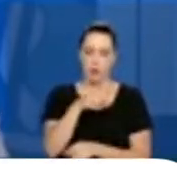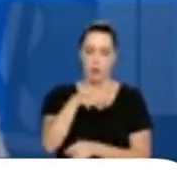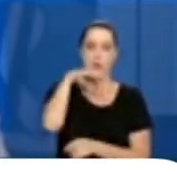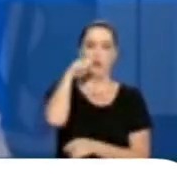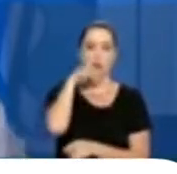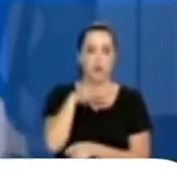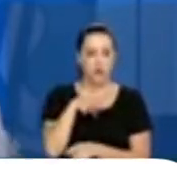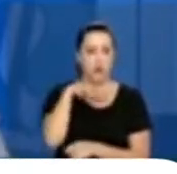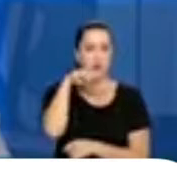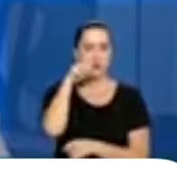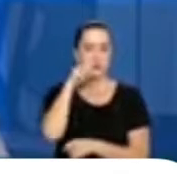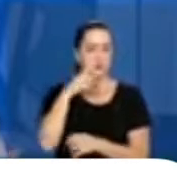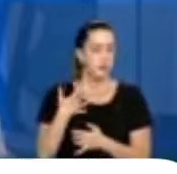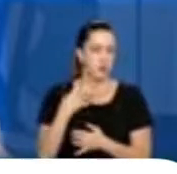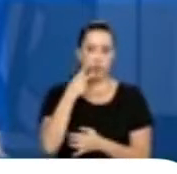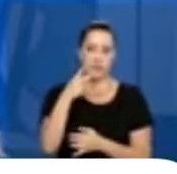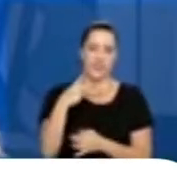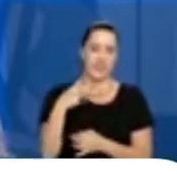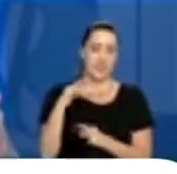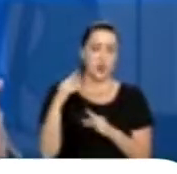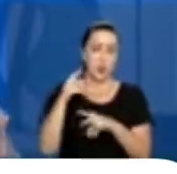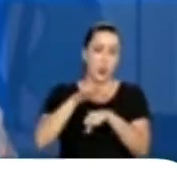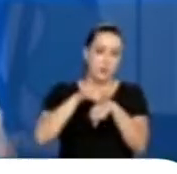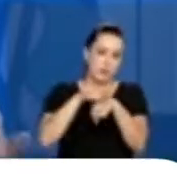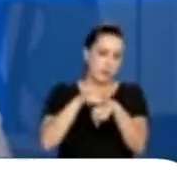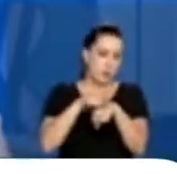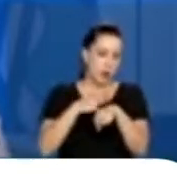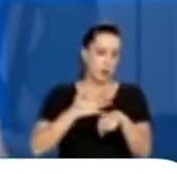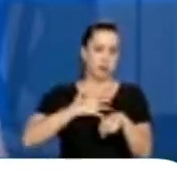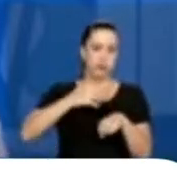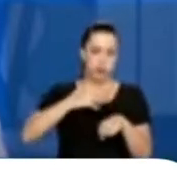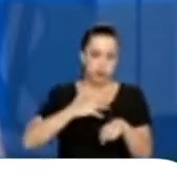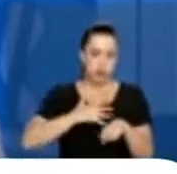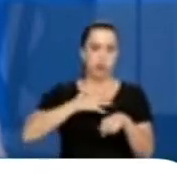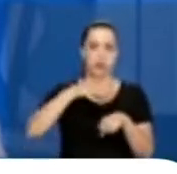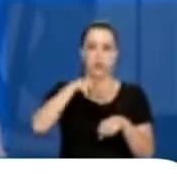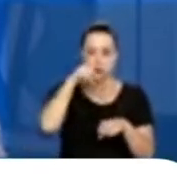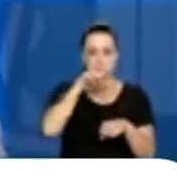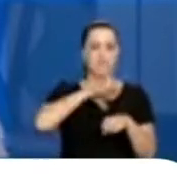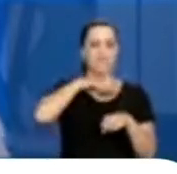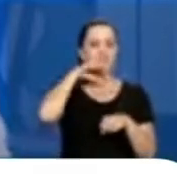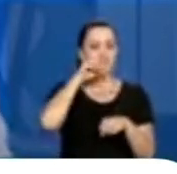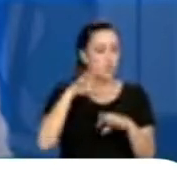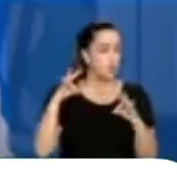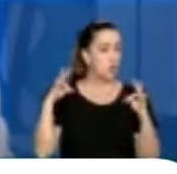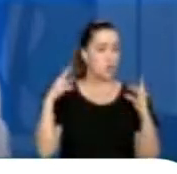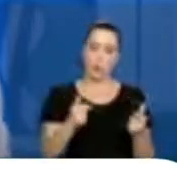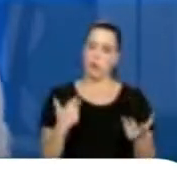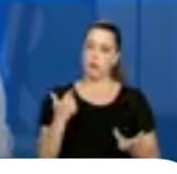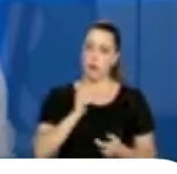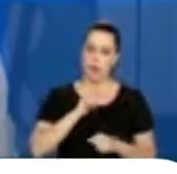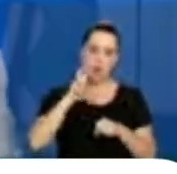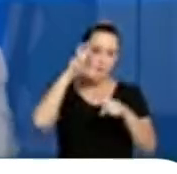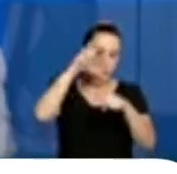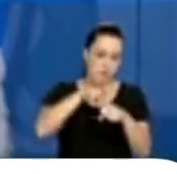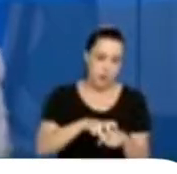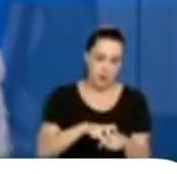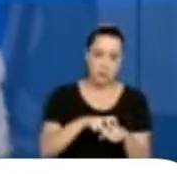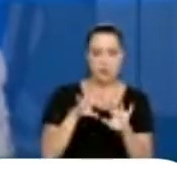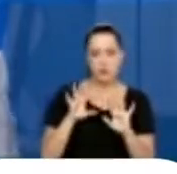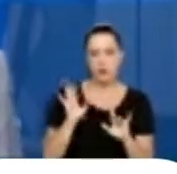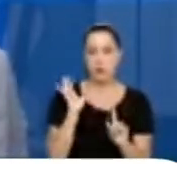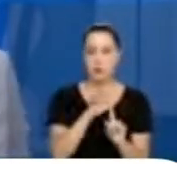síndrome respiratória aguda grave geral, nós estamos falando de todos os vírus respiratórios que podem acometer ou podem influenciar